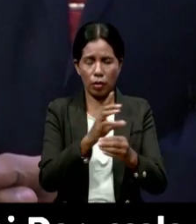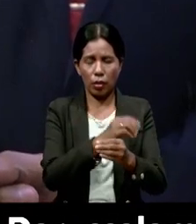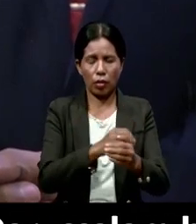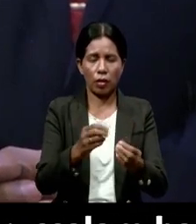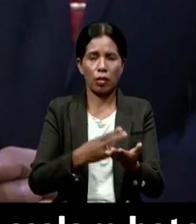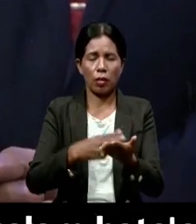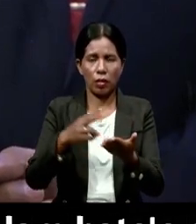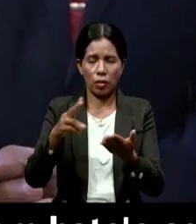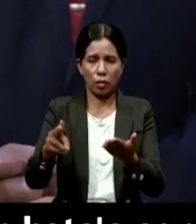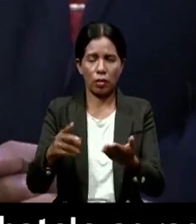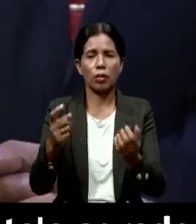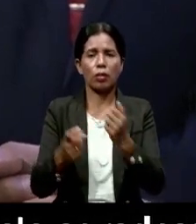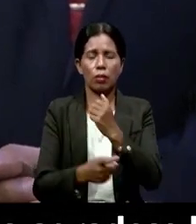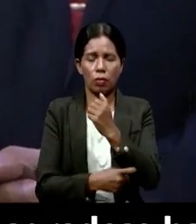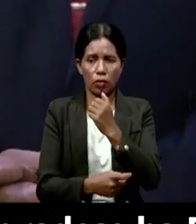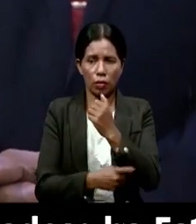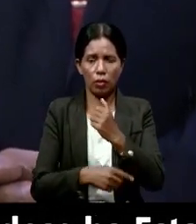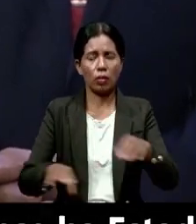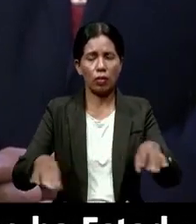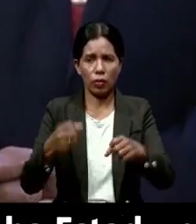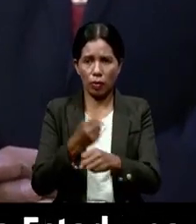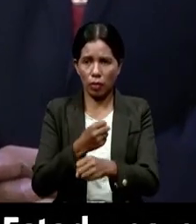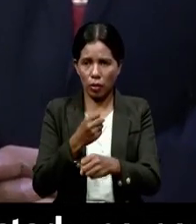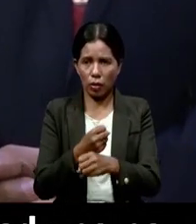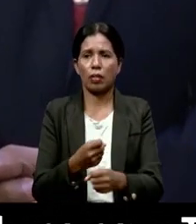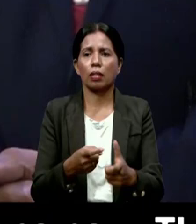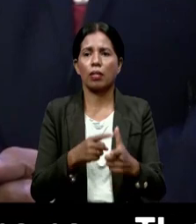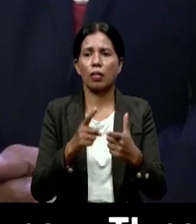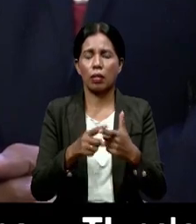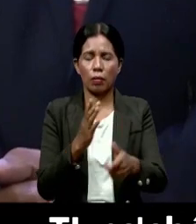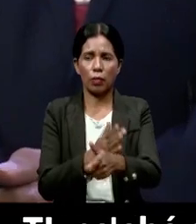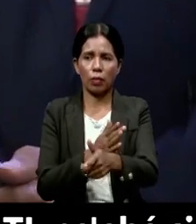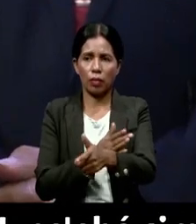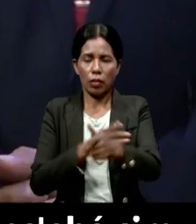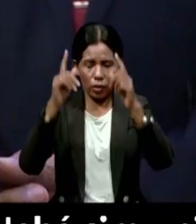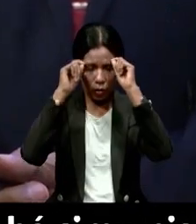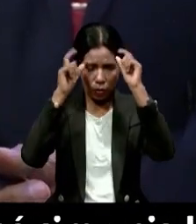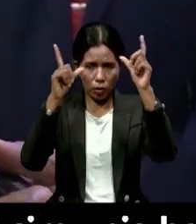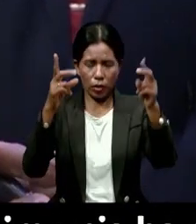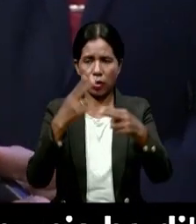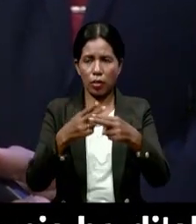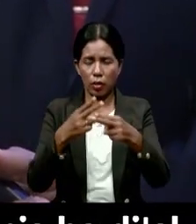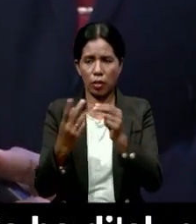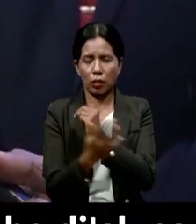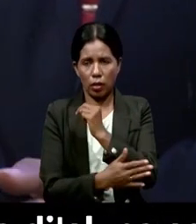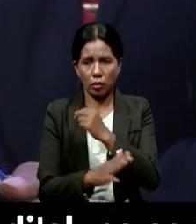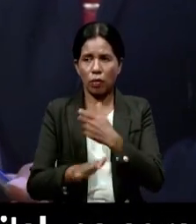honestidade, pontualidade, serviço macana, promove Timor-Leste na Naran e